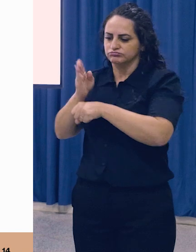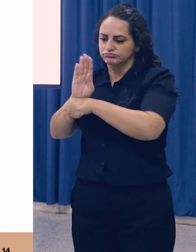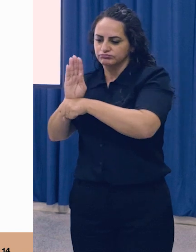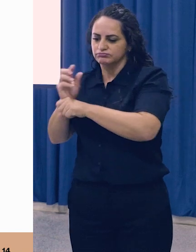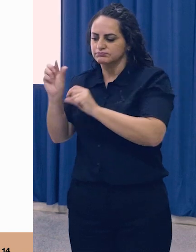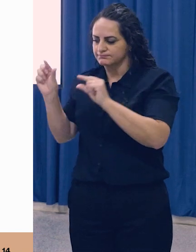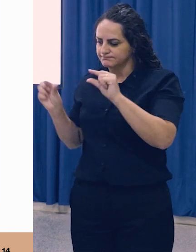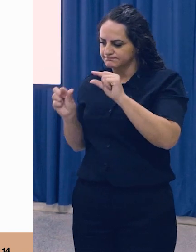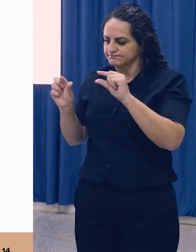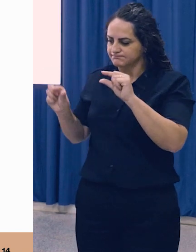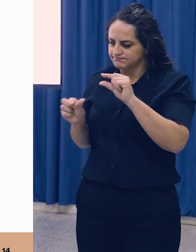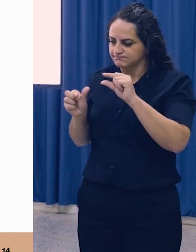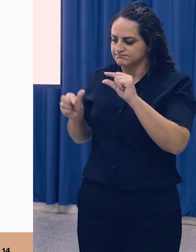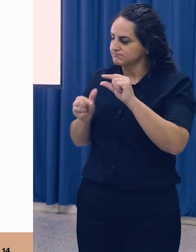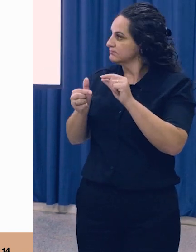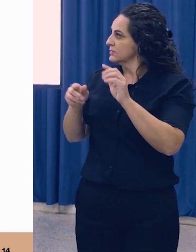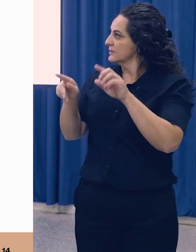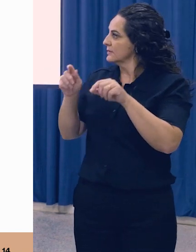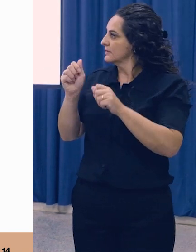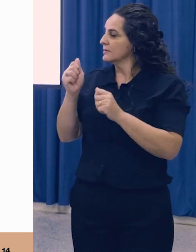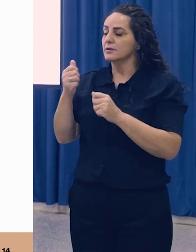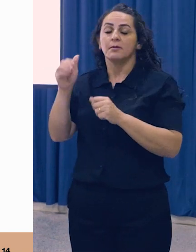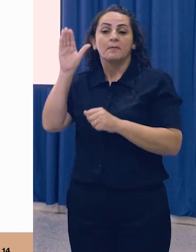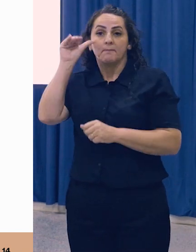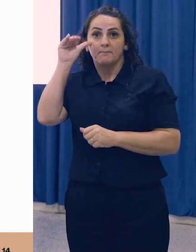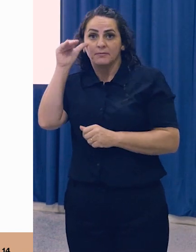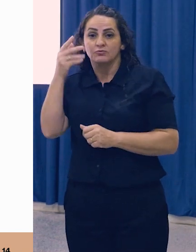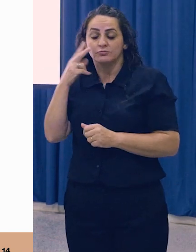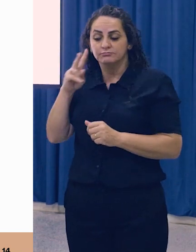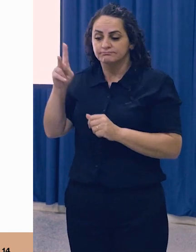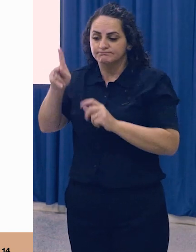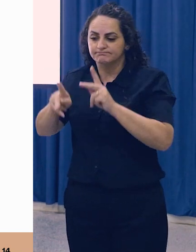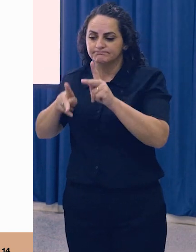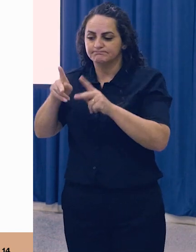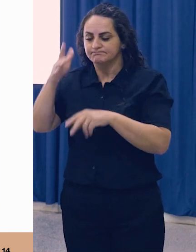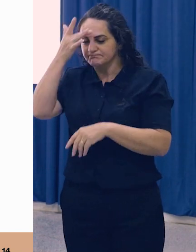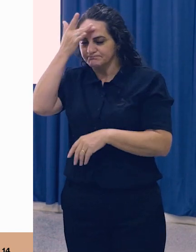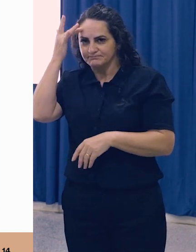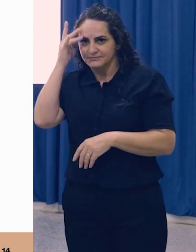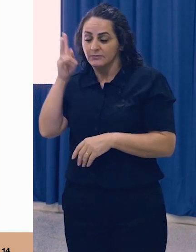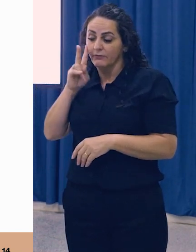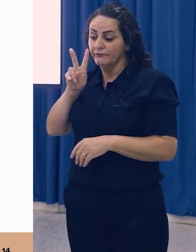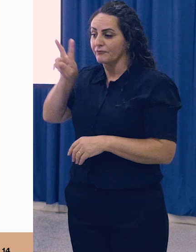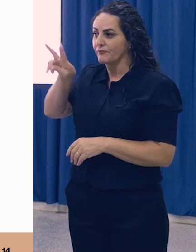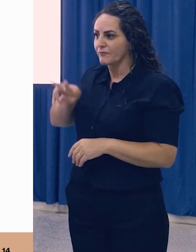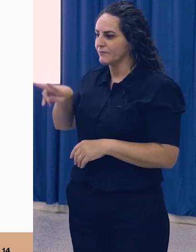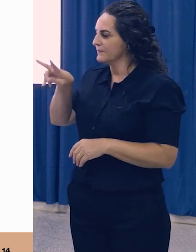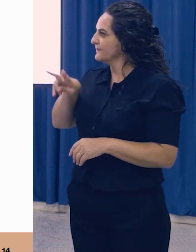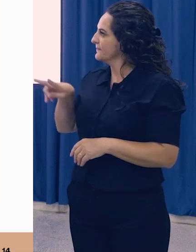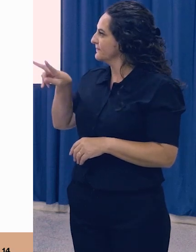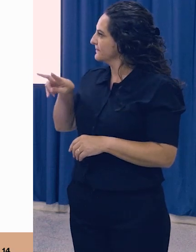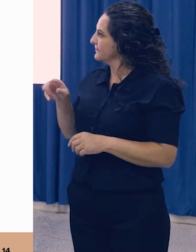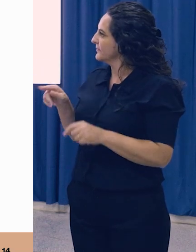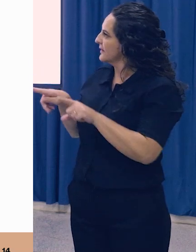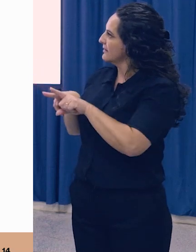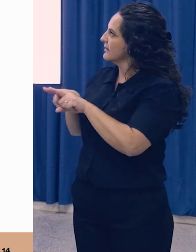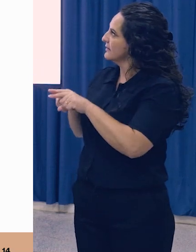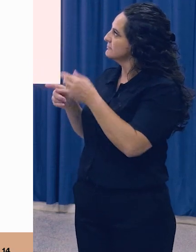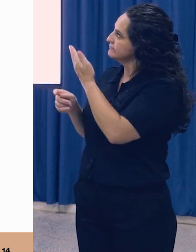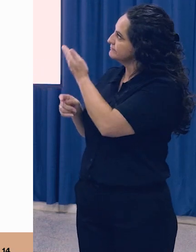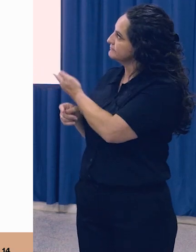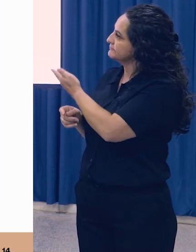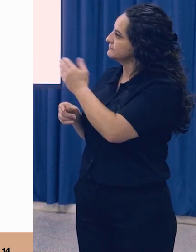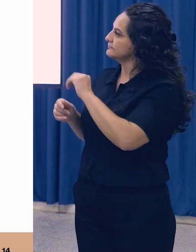com cenas também que poderiam gerar curiosidade nas pessoas. A gente analisou também o